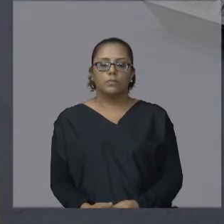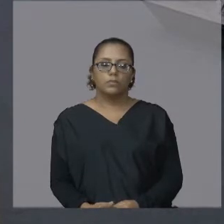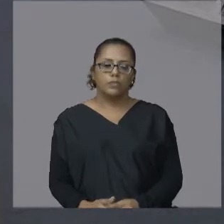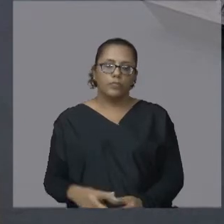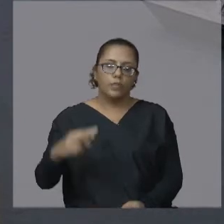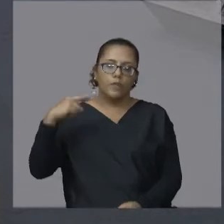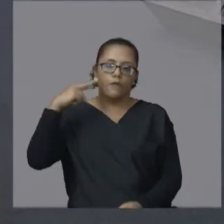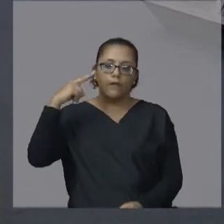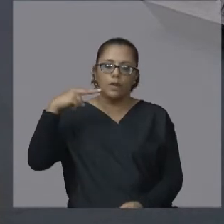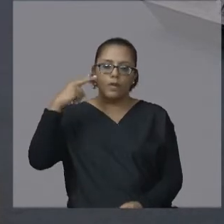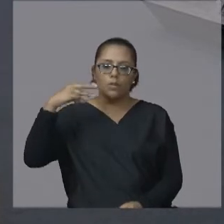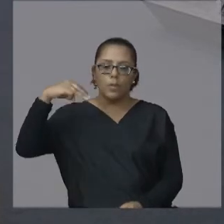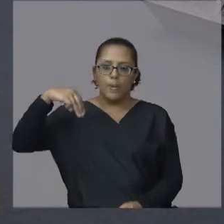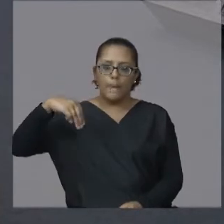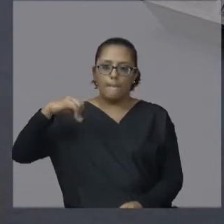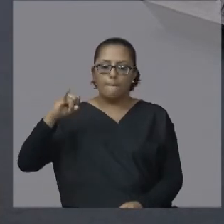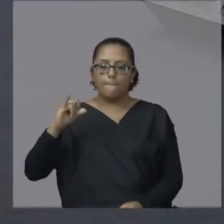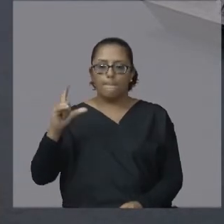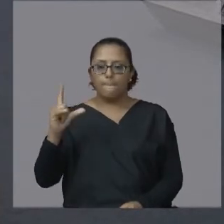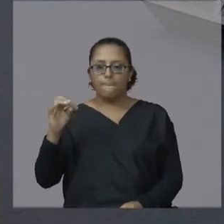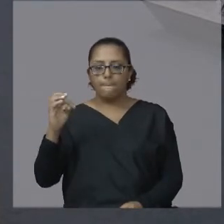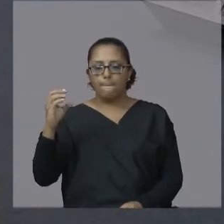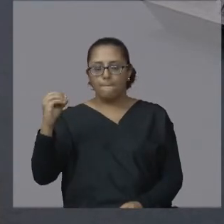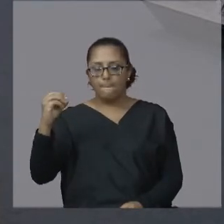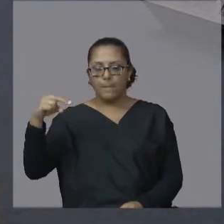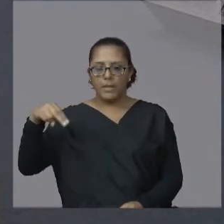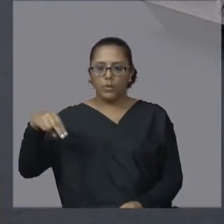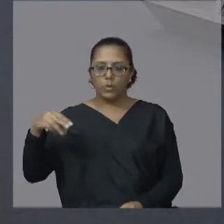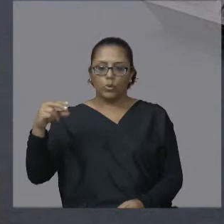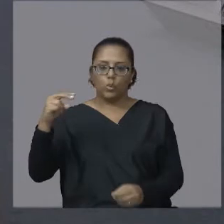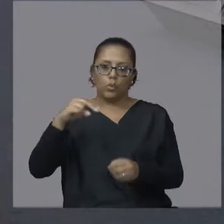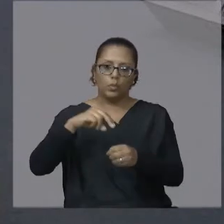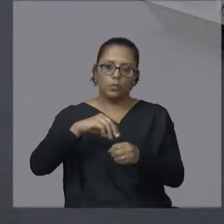Vereador Milton Vieira Filho.